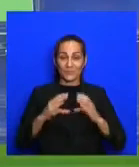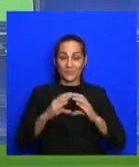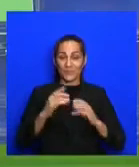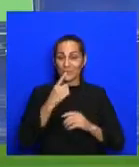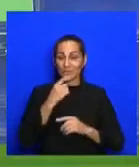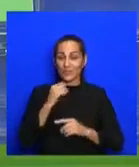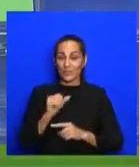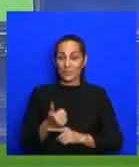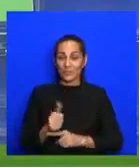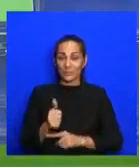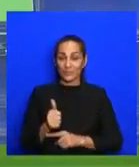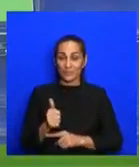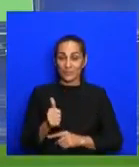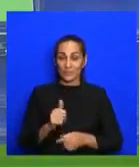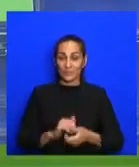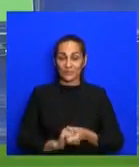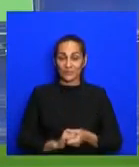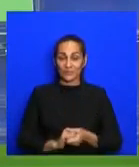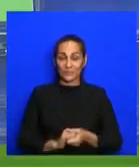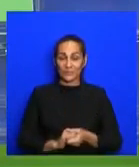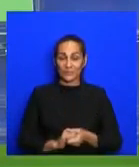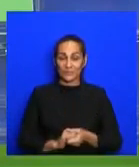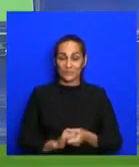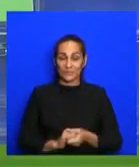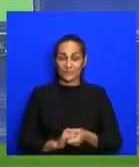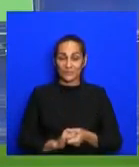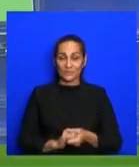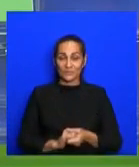Bola vermelha, 11. Vermelha, número 11.